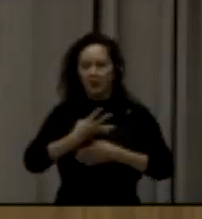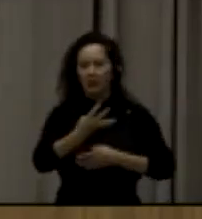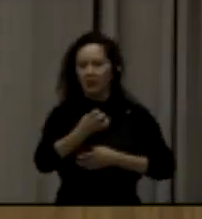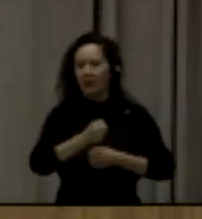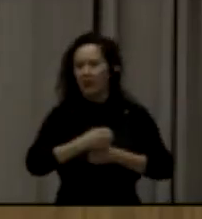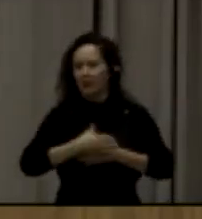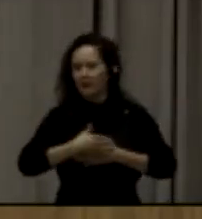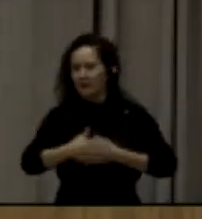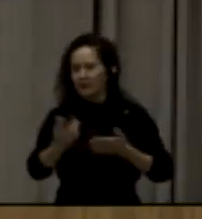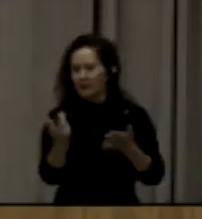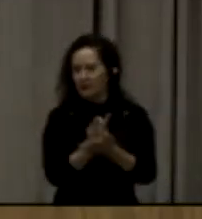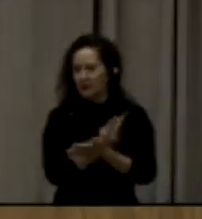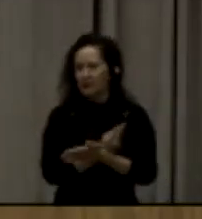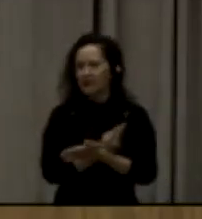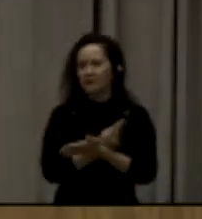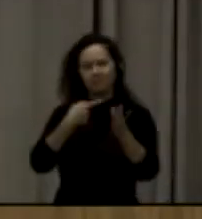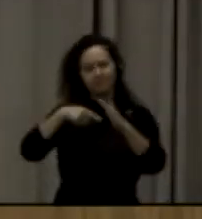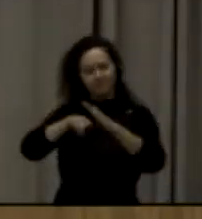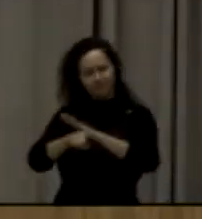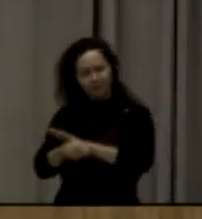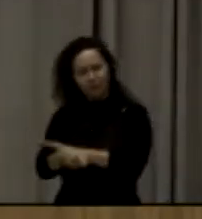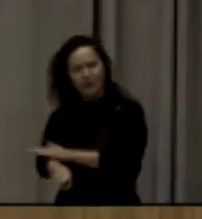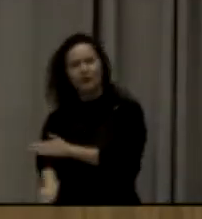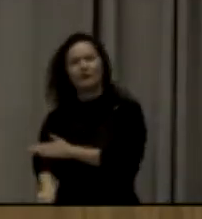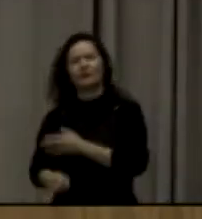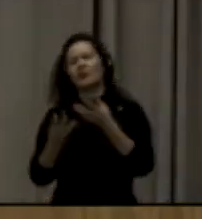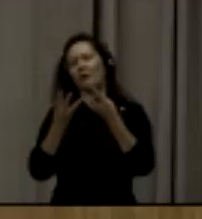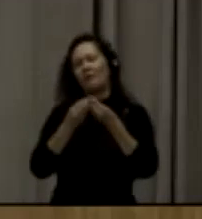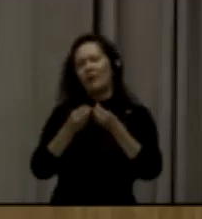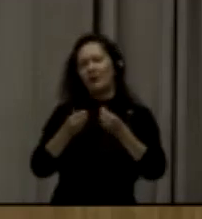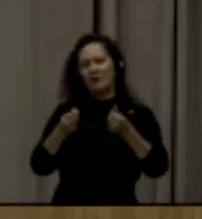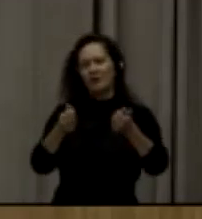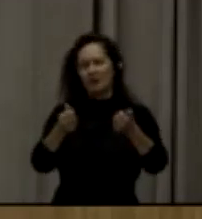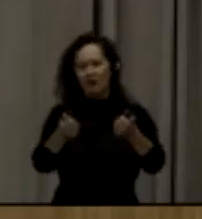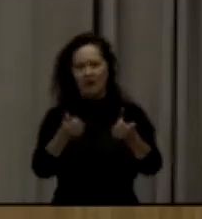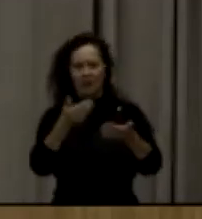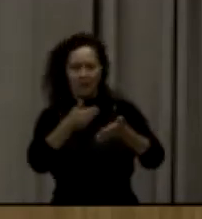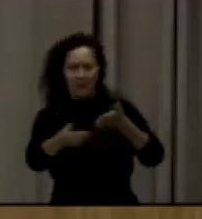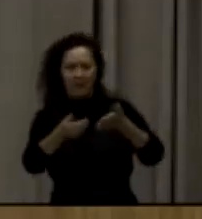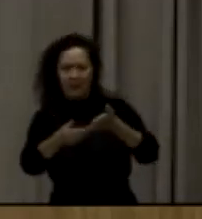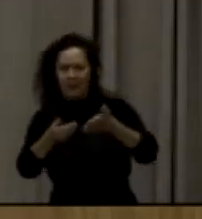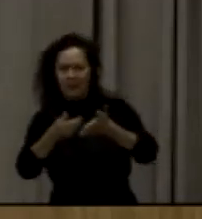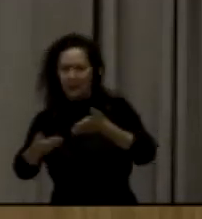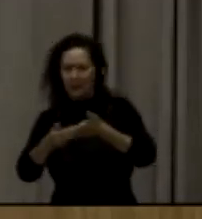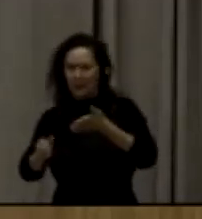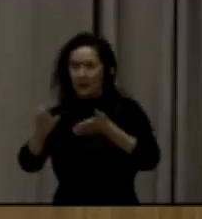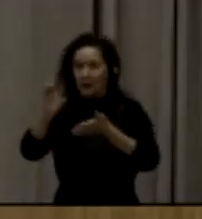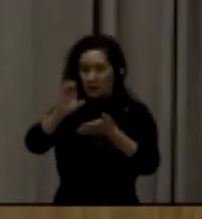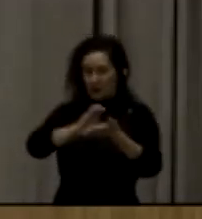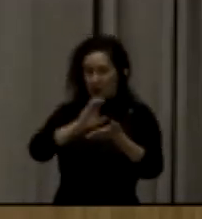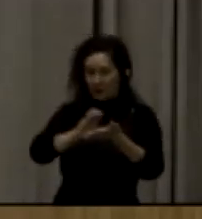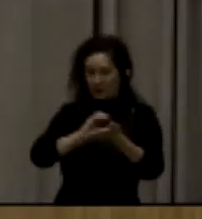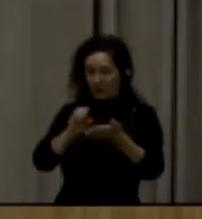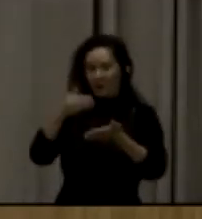de uma profunda debilidade, de profundas perdas dos recursos, das perdas também